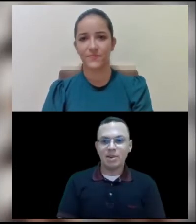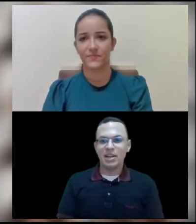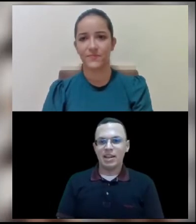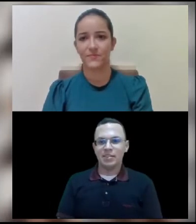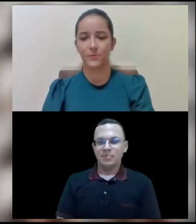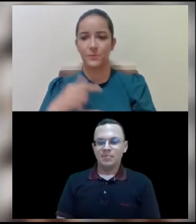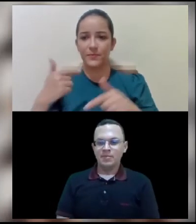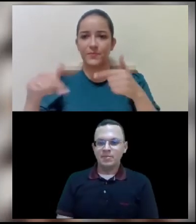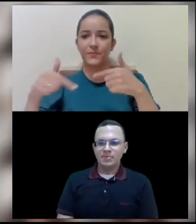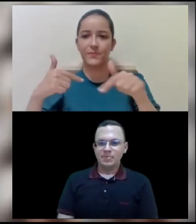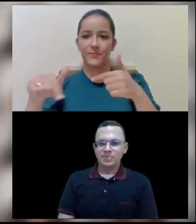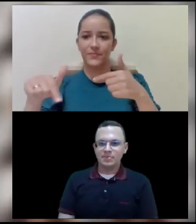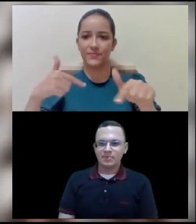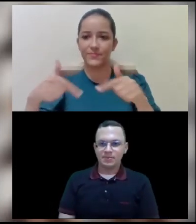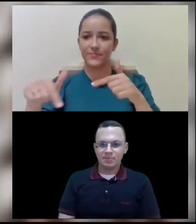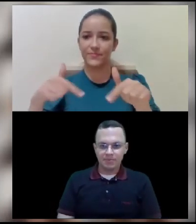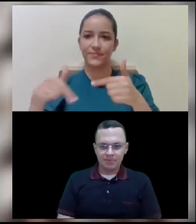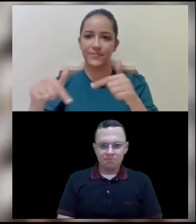Trabalhar,